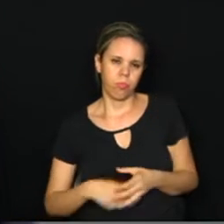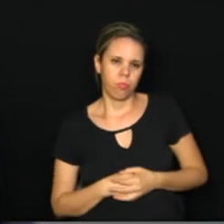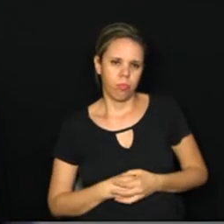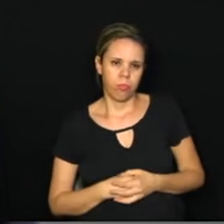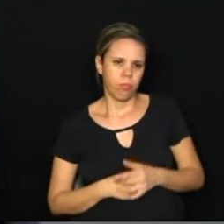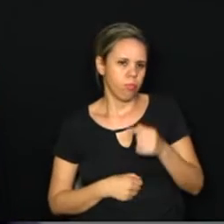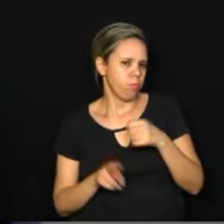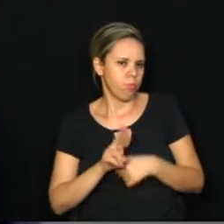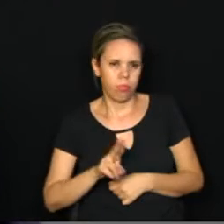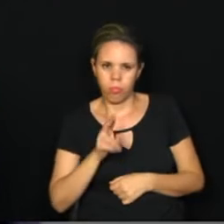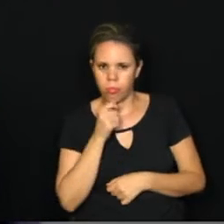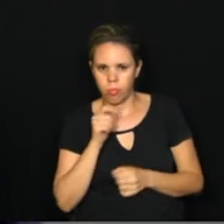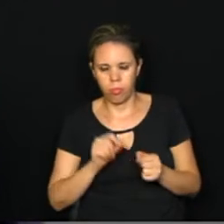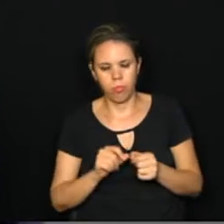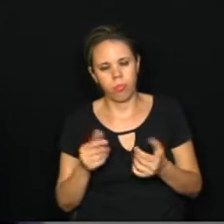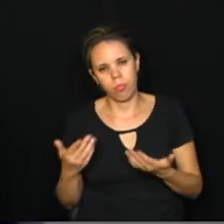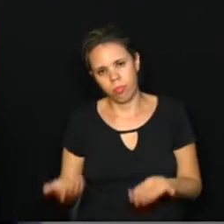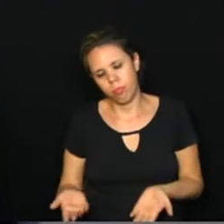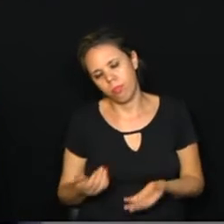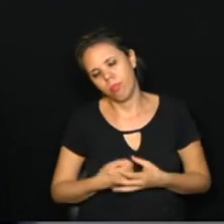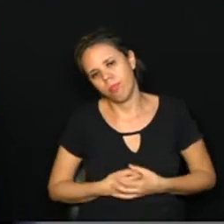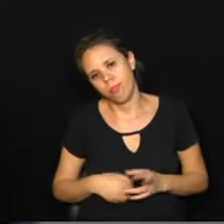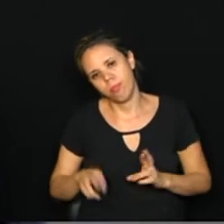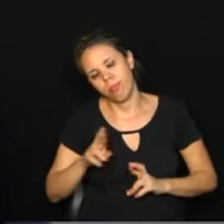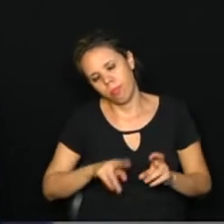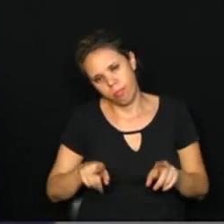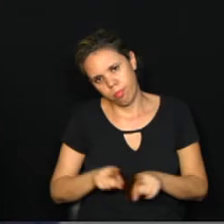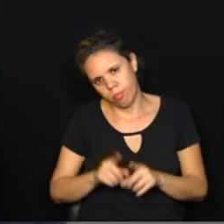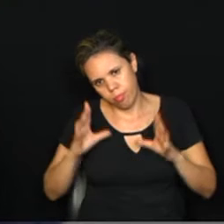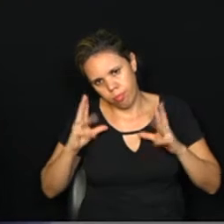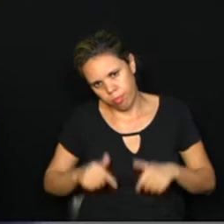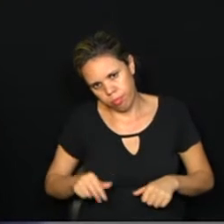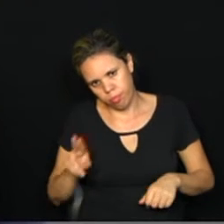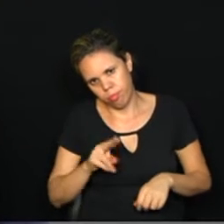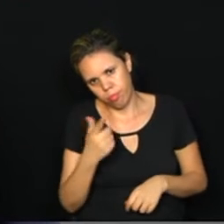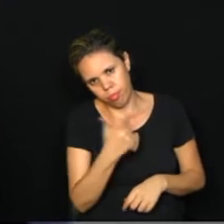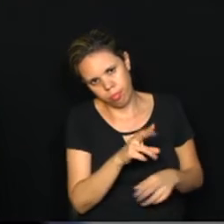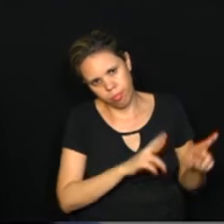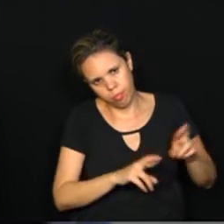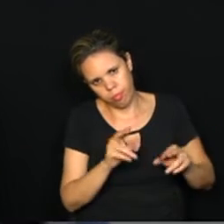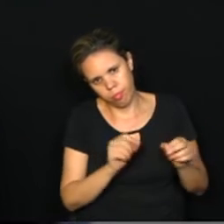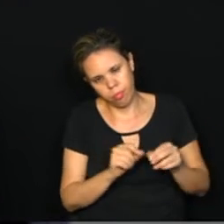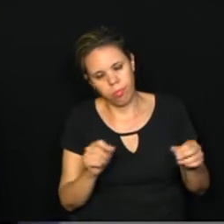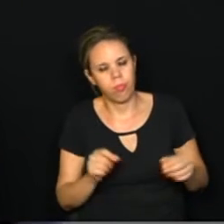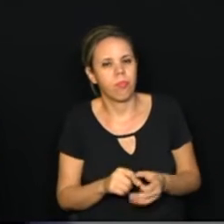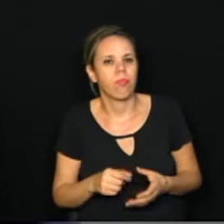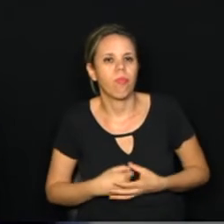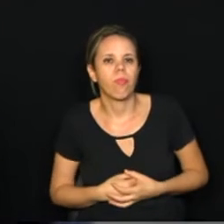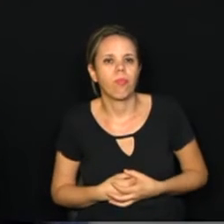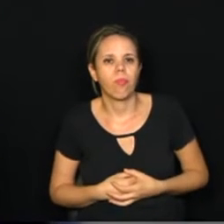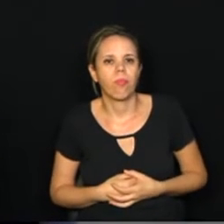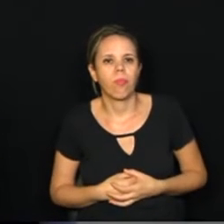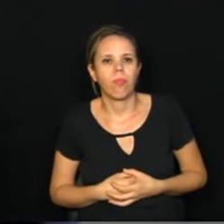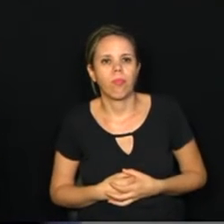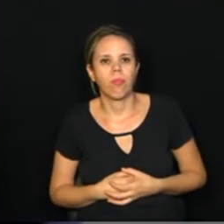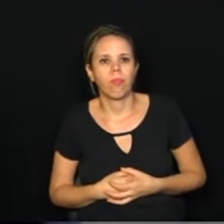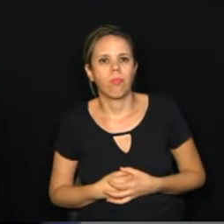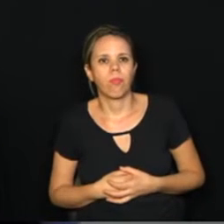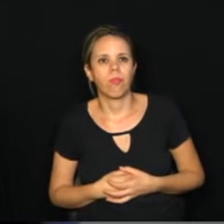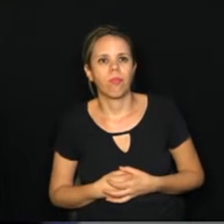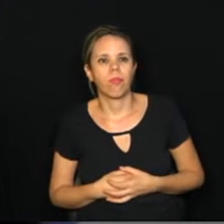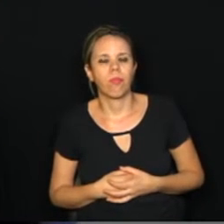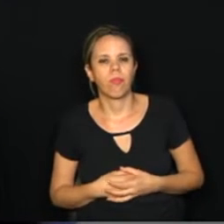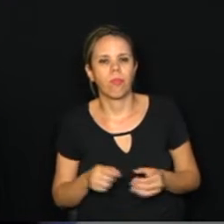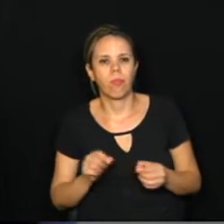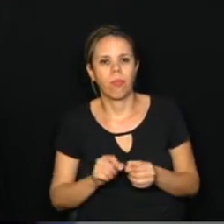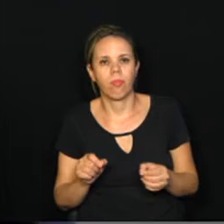sendo utilizadas para esse tipo de vistoria, elas também servem para fazer esse monitoramento, na realidade,